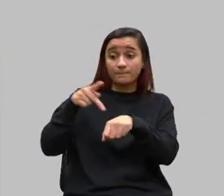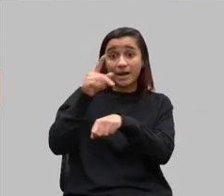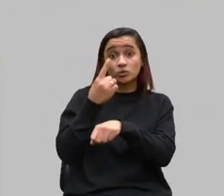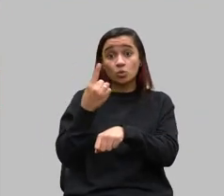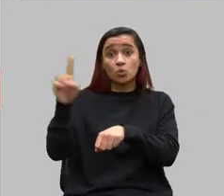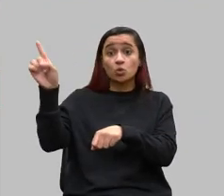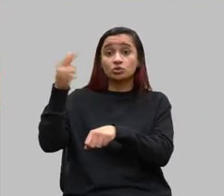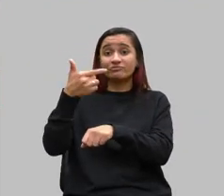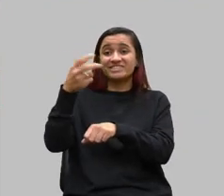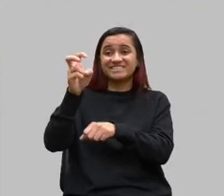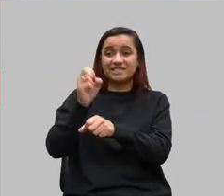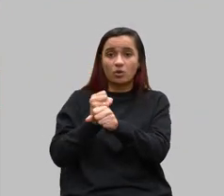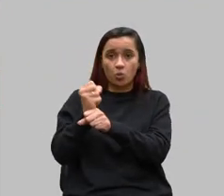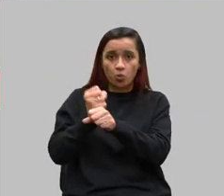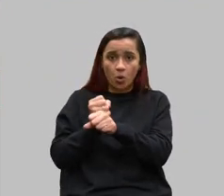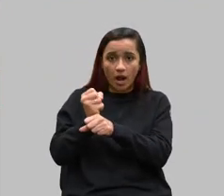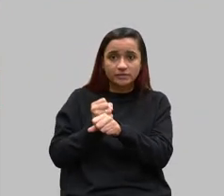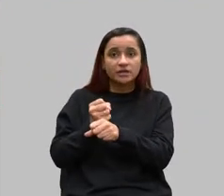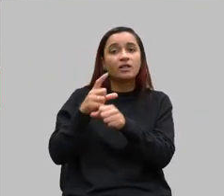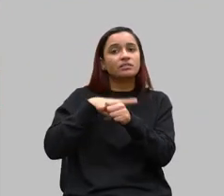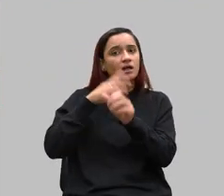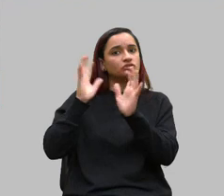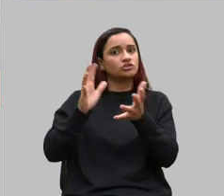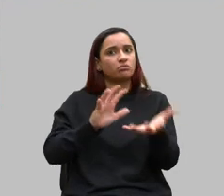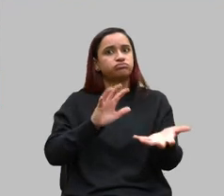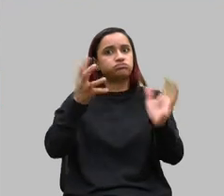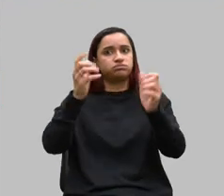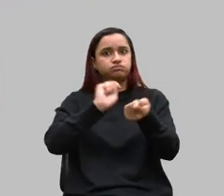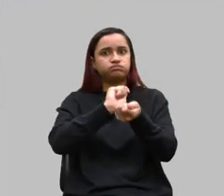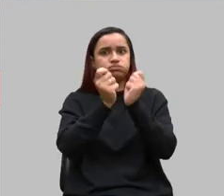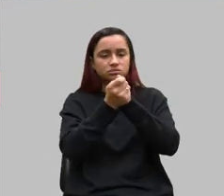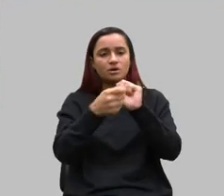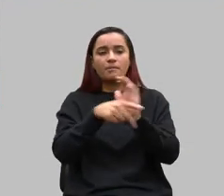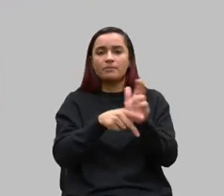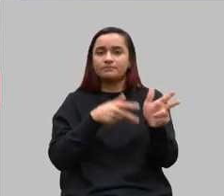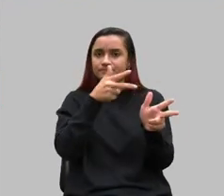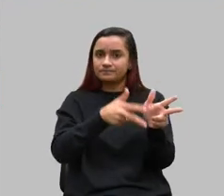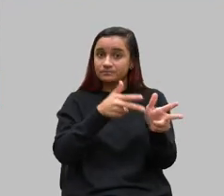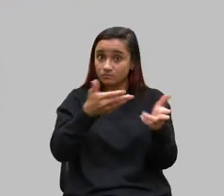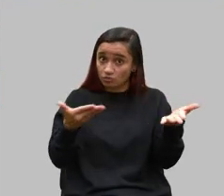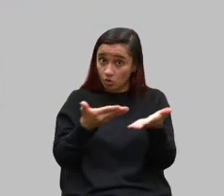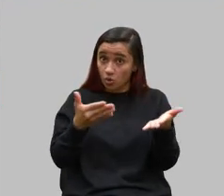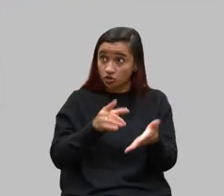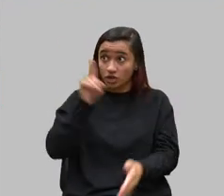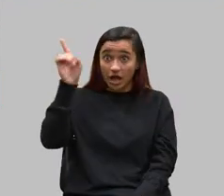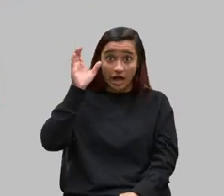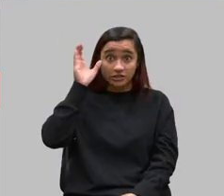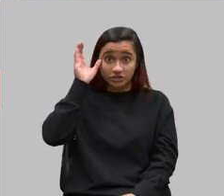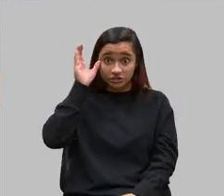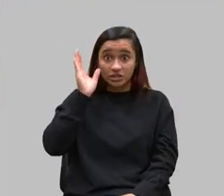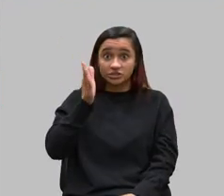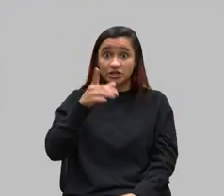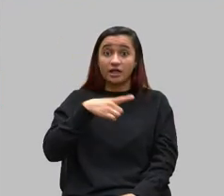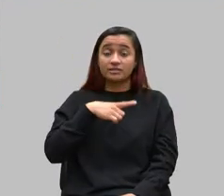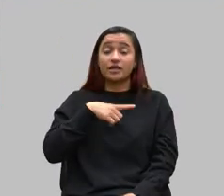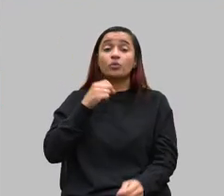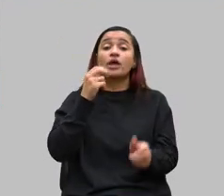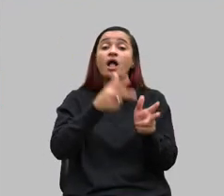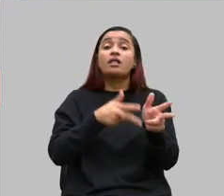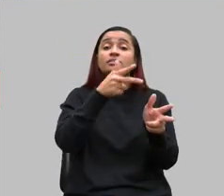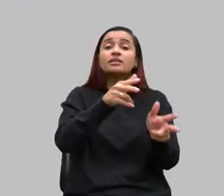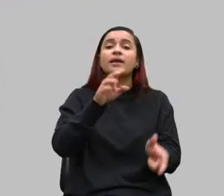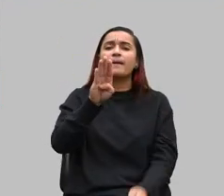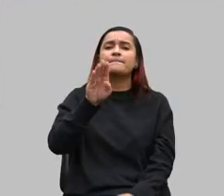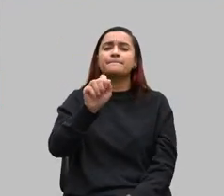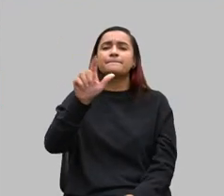anos passou por uma integração Ferroviária tremenda não sei se os senhores sabem na china hoje nós temos só de trem bala em operação